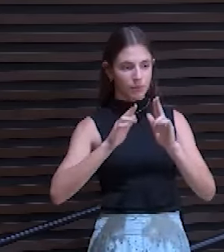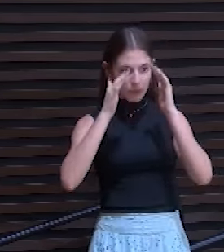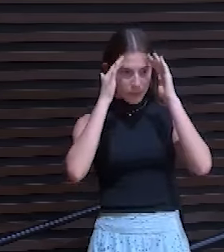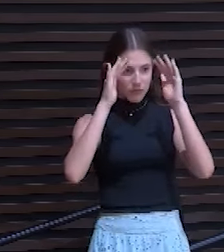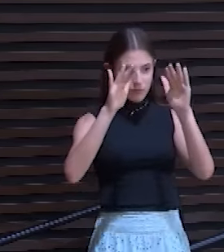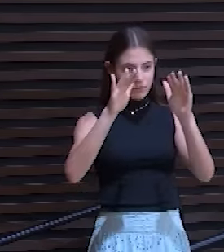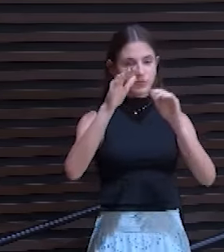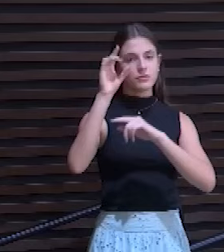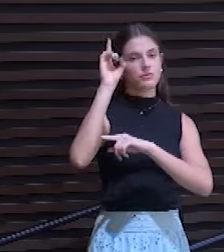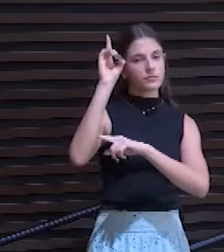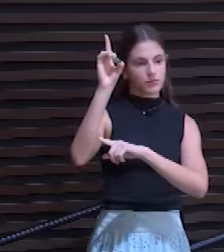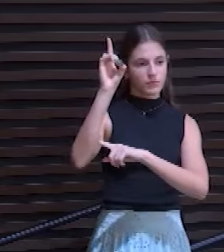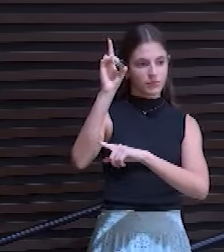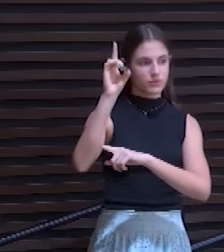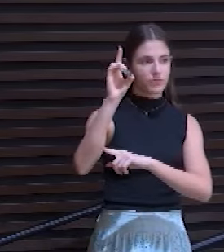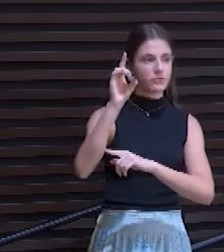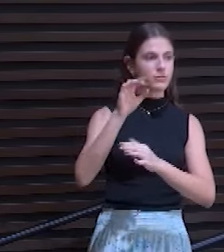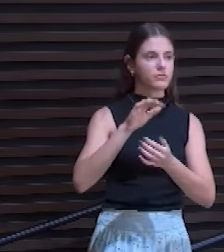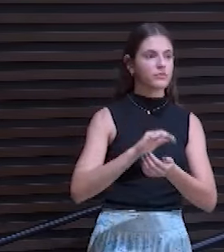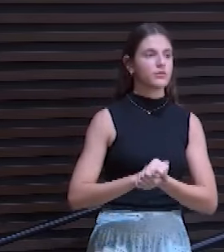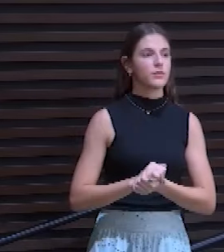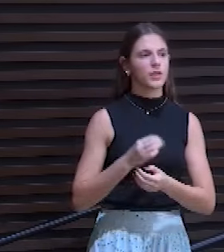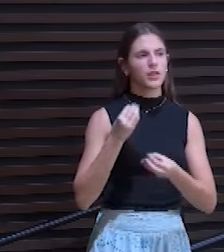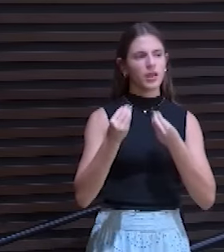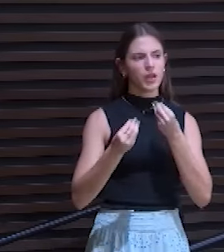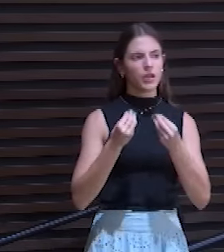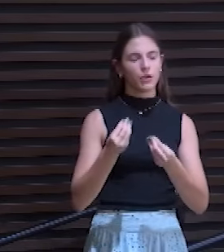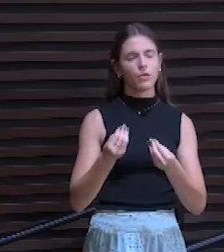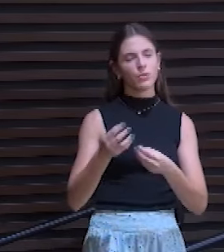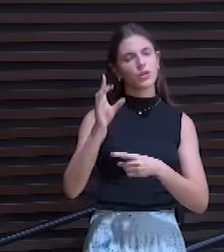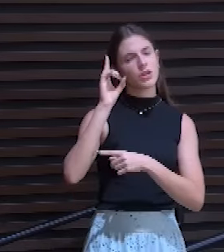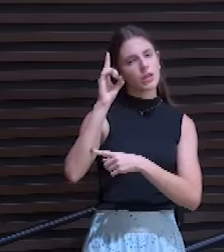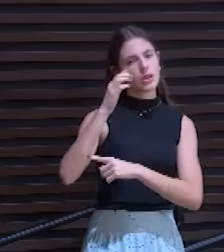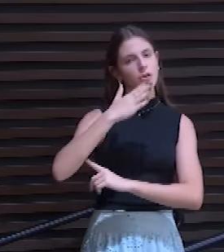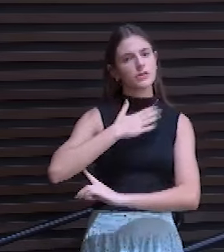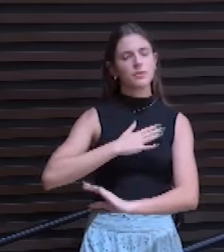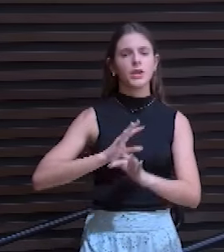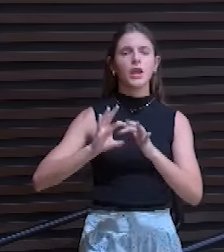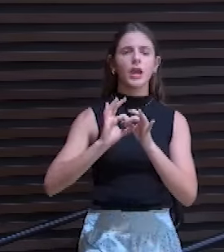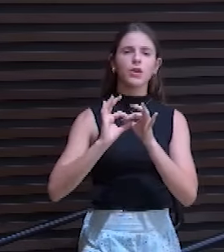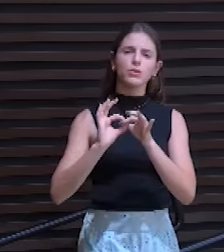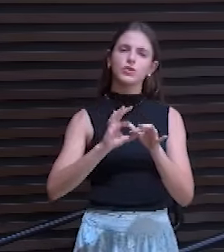linda. E como é que Ele me reconciliou com Ele?